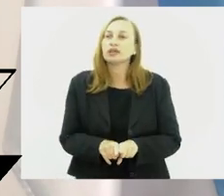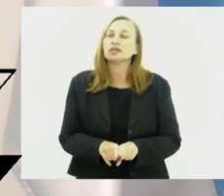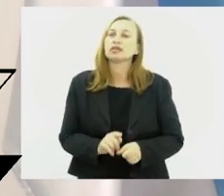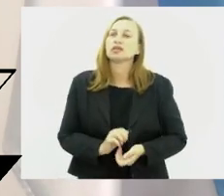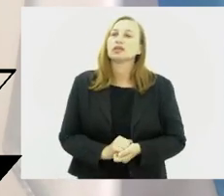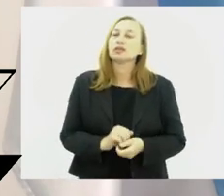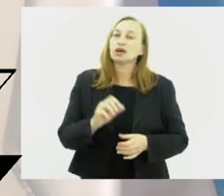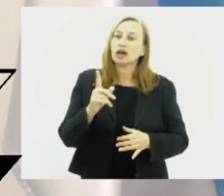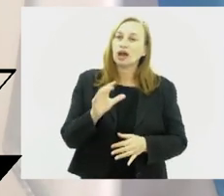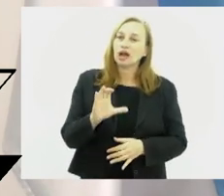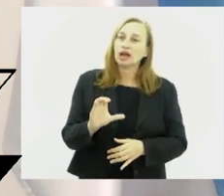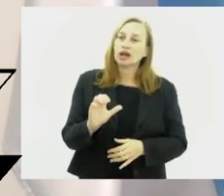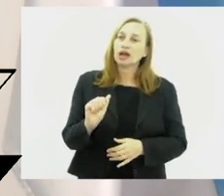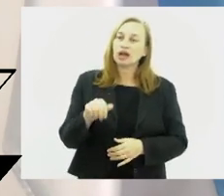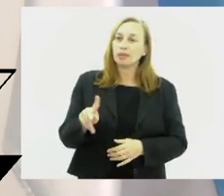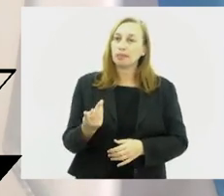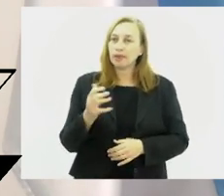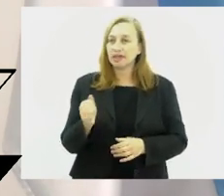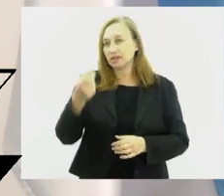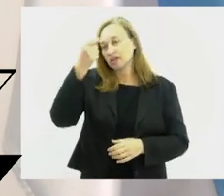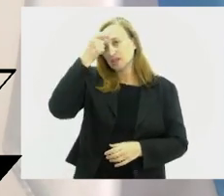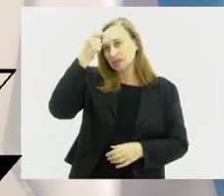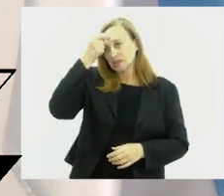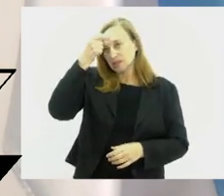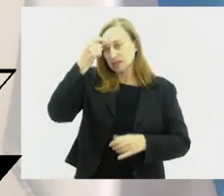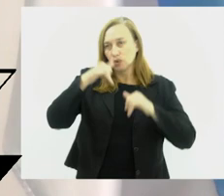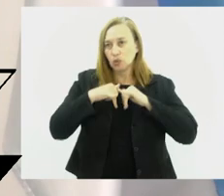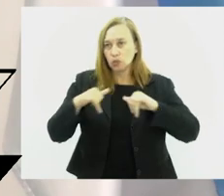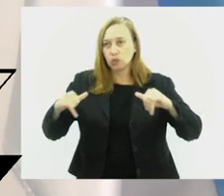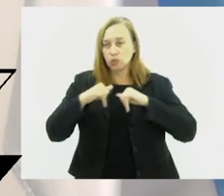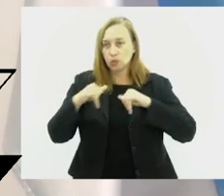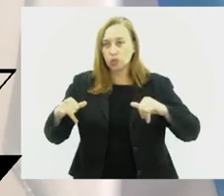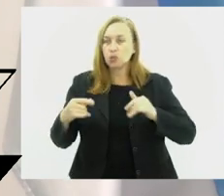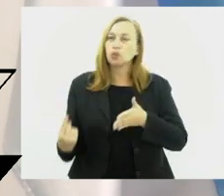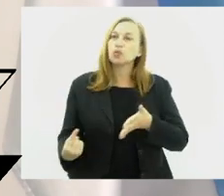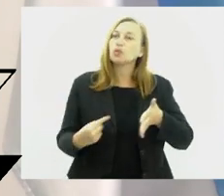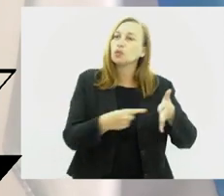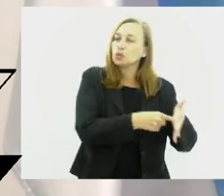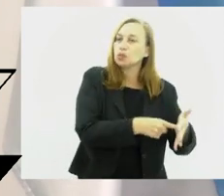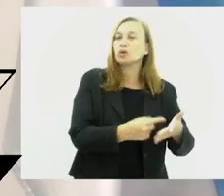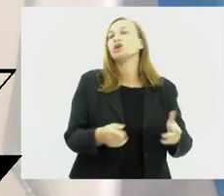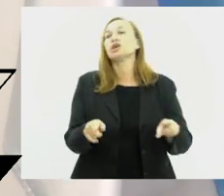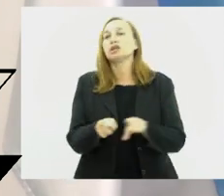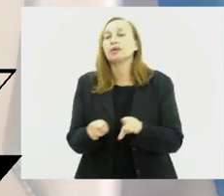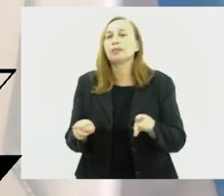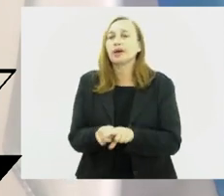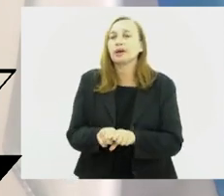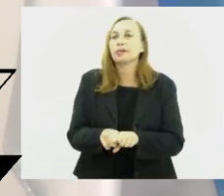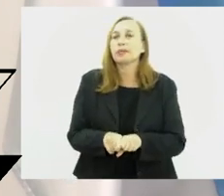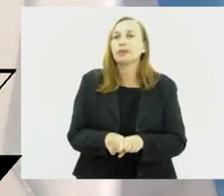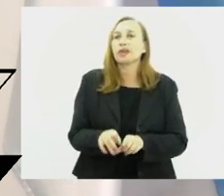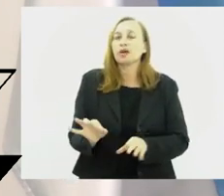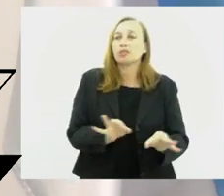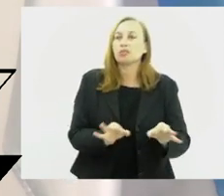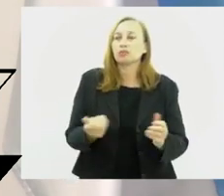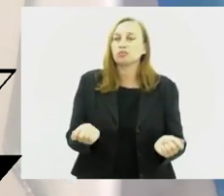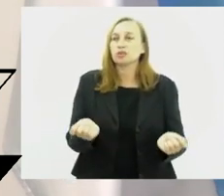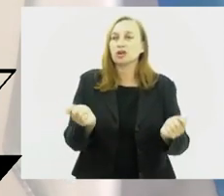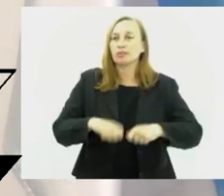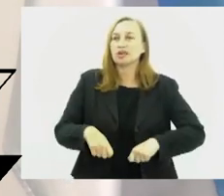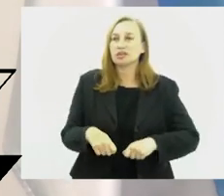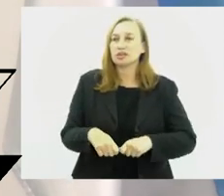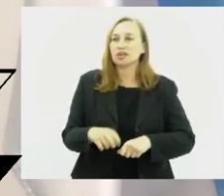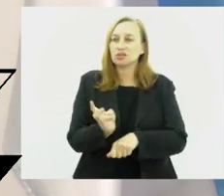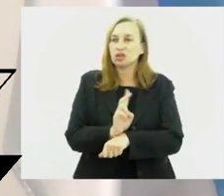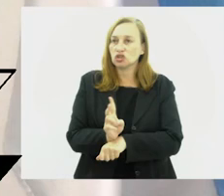incluir uma campanha de conscientização, instituir canais oficiais de denúncia e também um programa de capacitação para os agentes